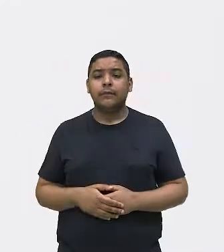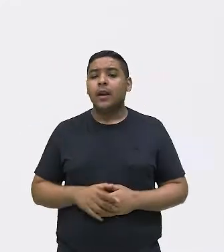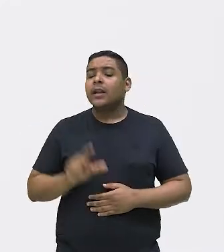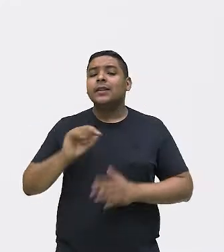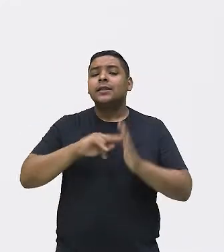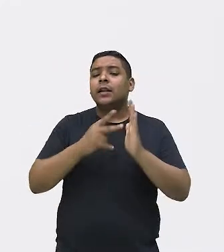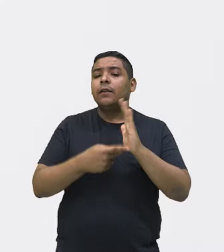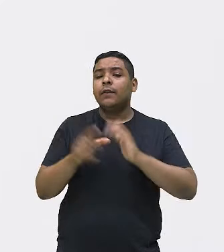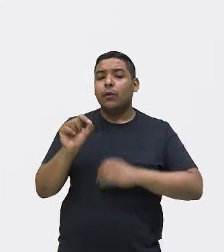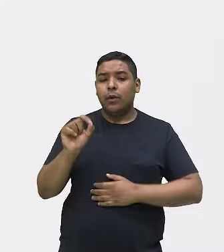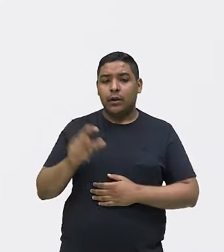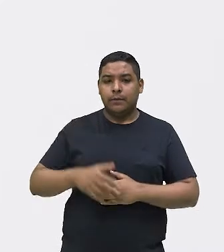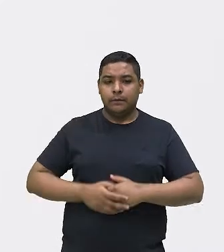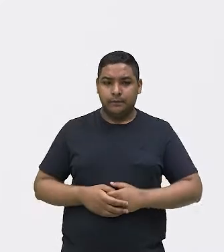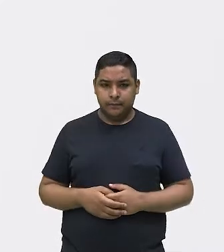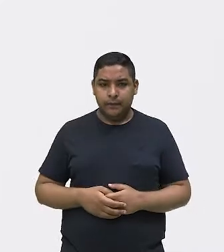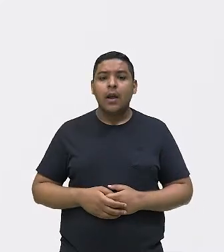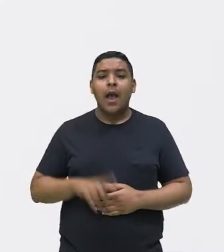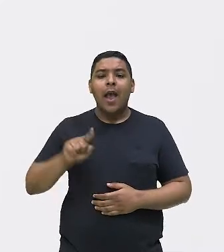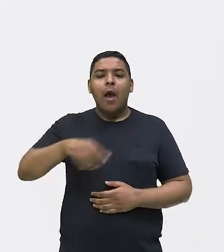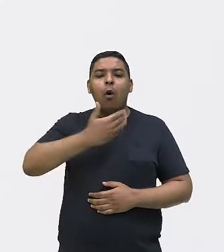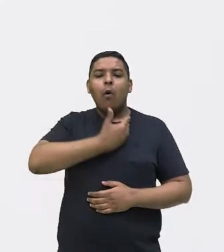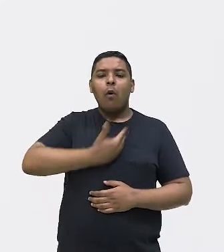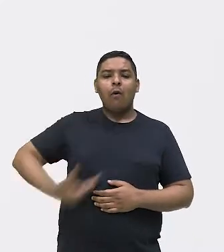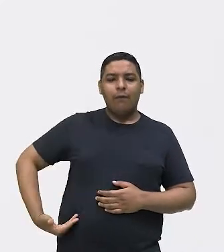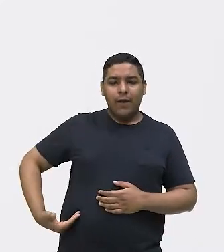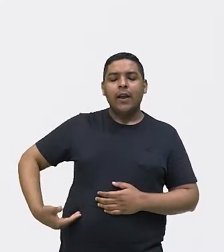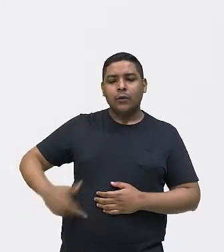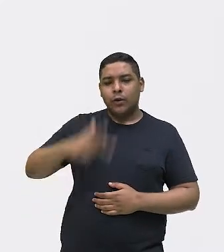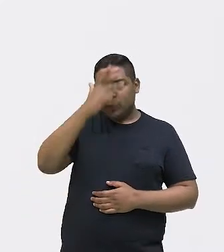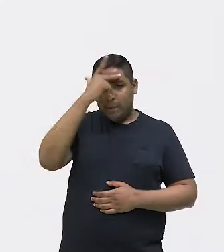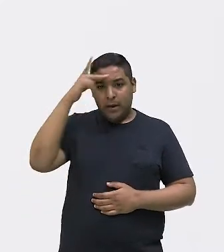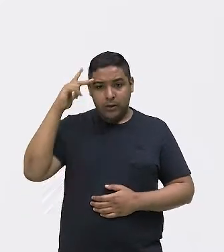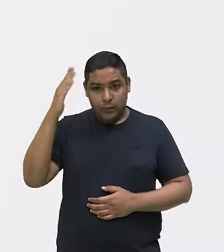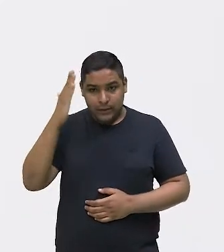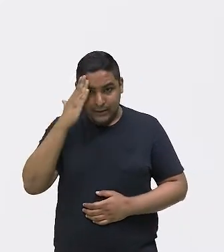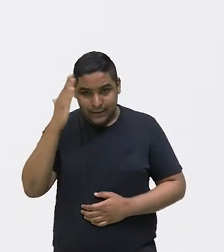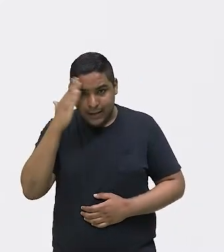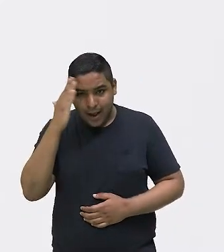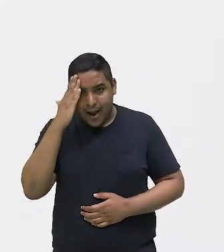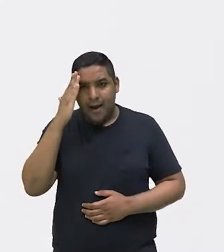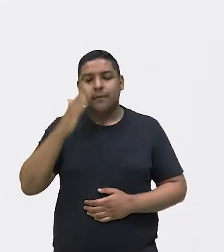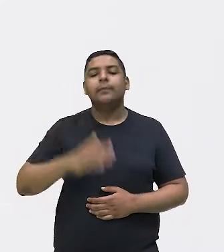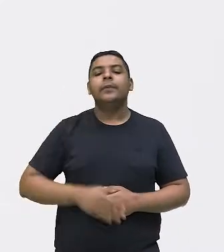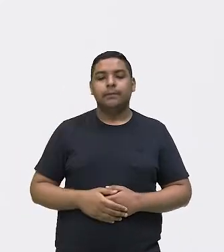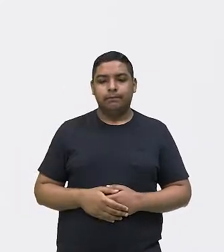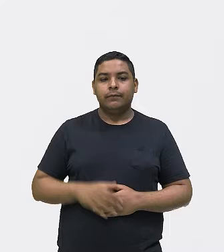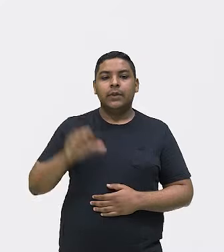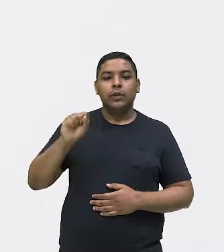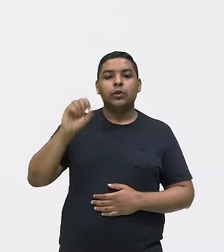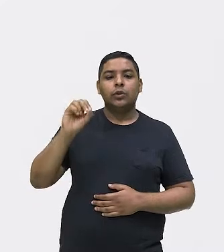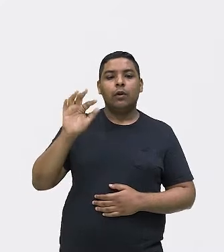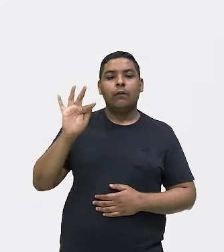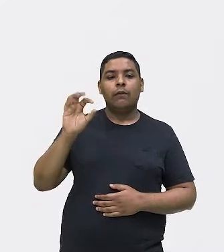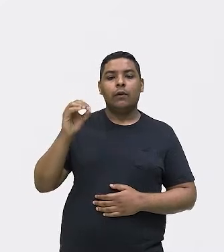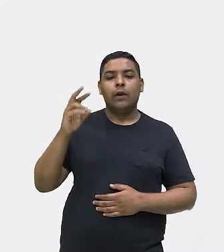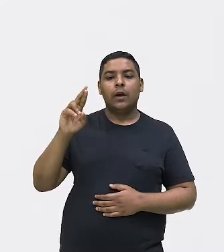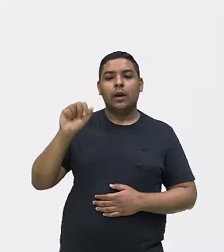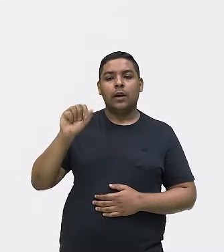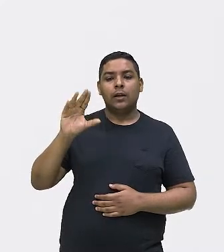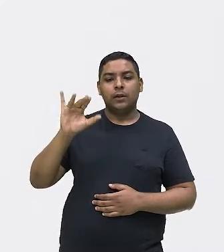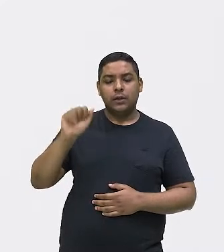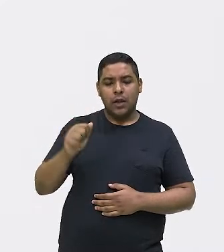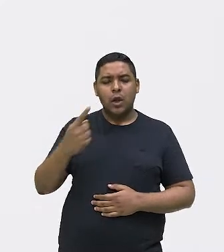ou seja, o governo dos sábios. Então, essa era a ideia, né? Uma sofocracia. Nós conhecemos